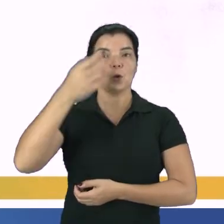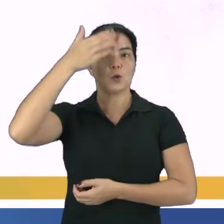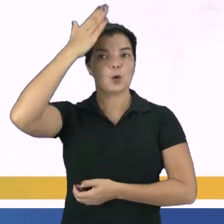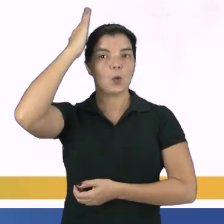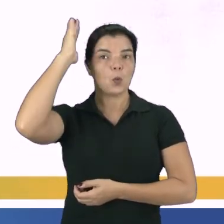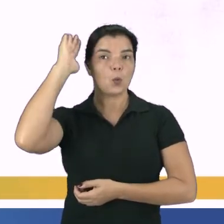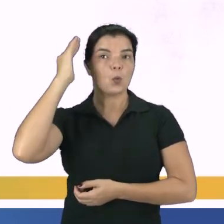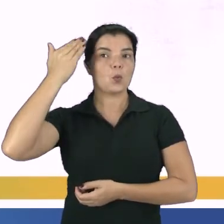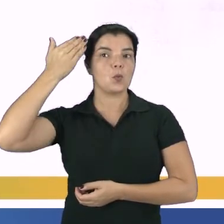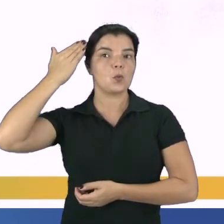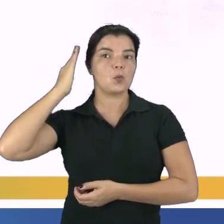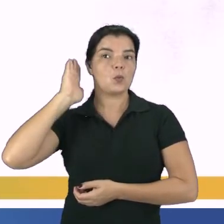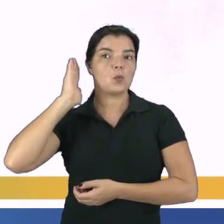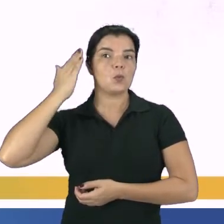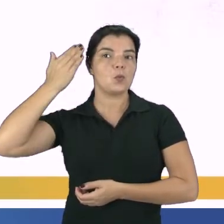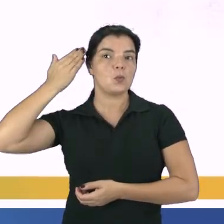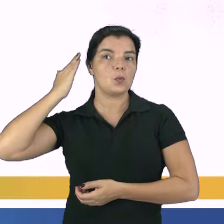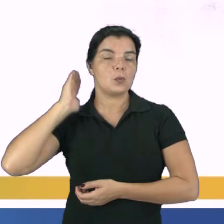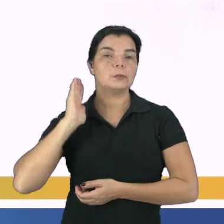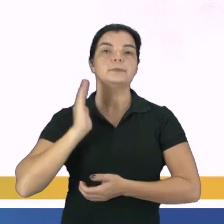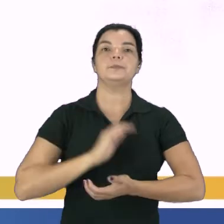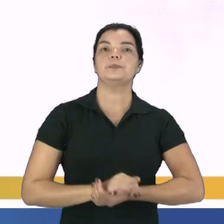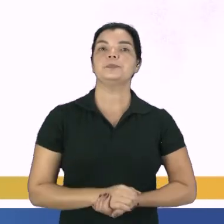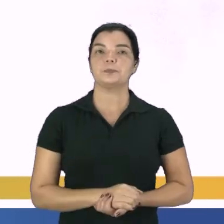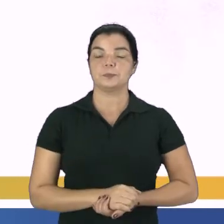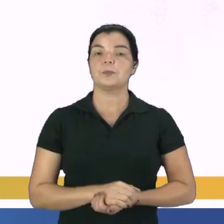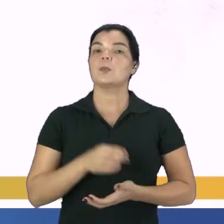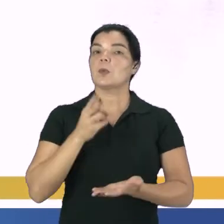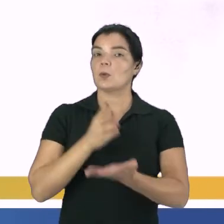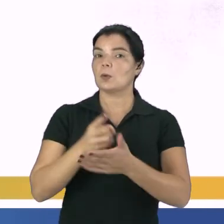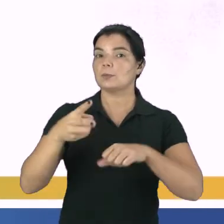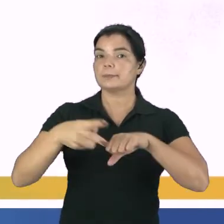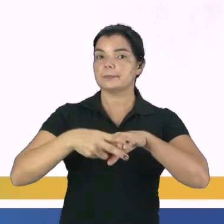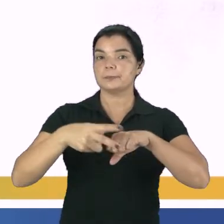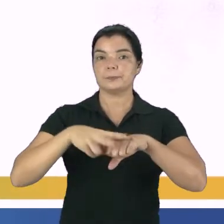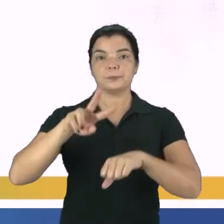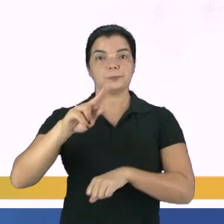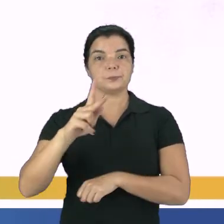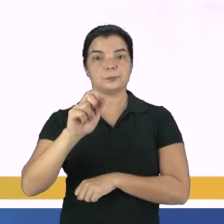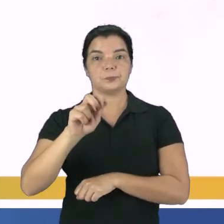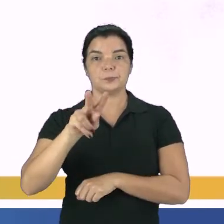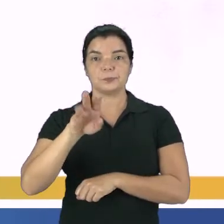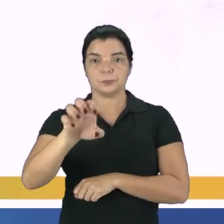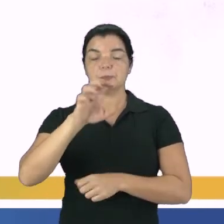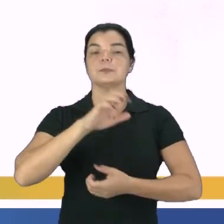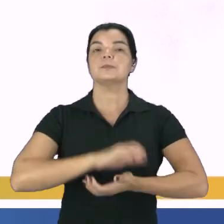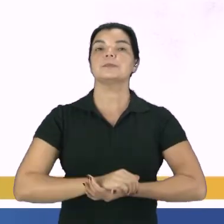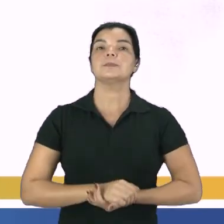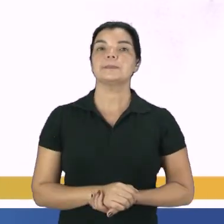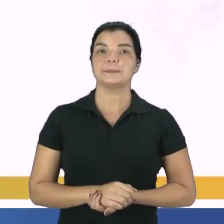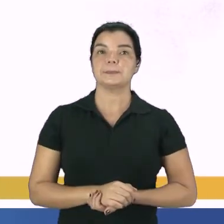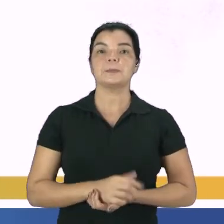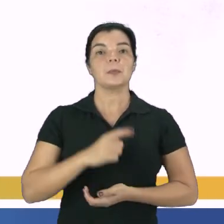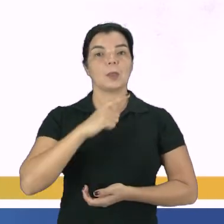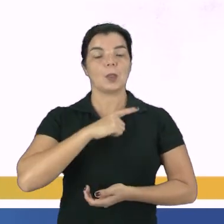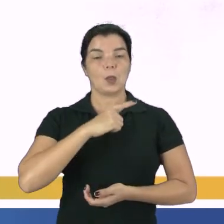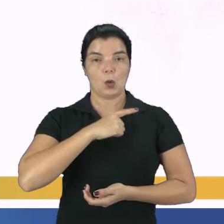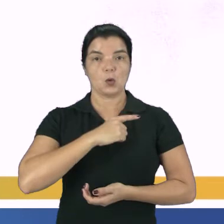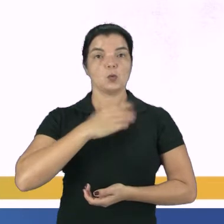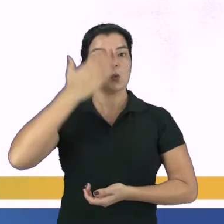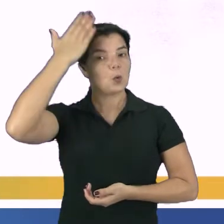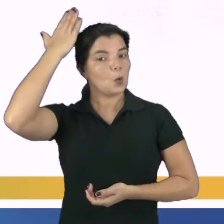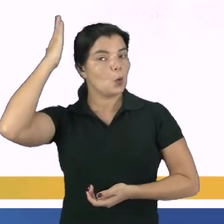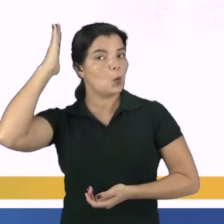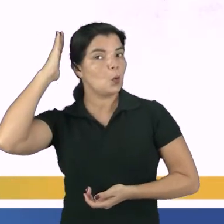aí, para falar, continuamos no verbo have. I have long, curly, brown hair. Eu tenho cabelos